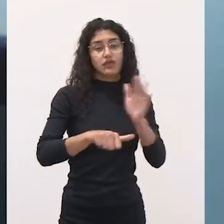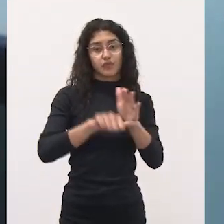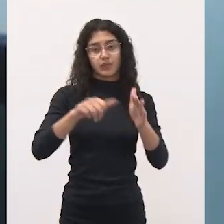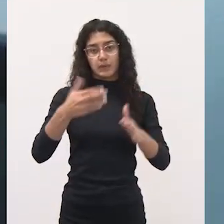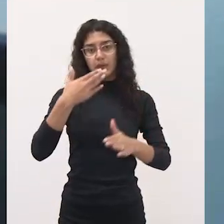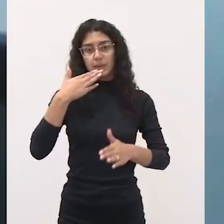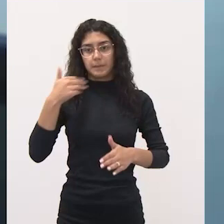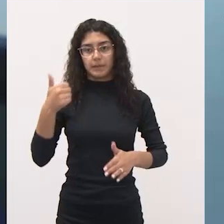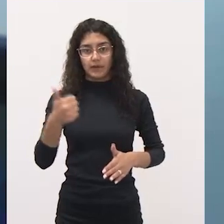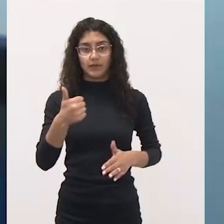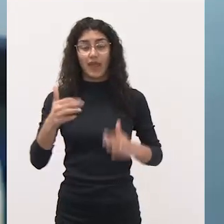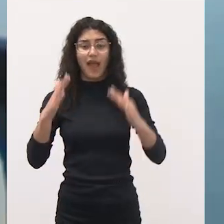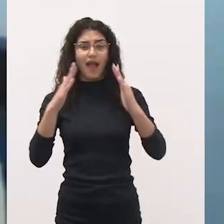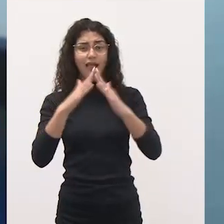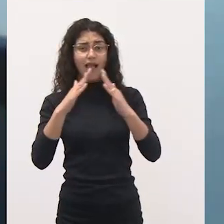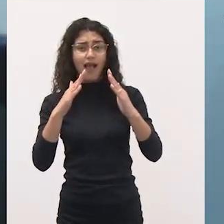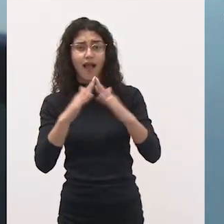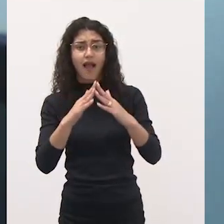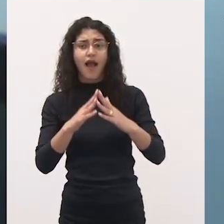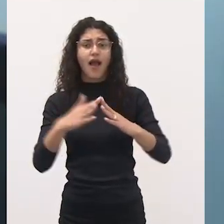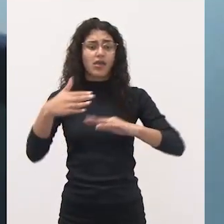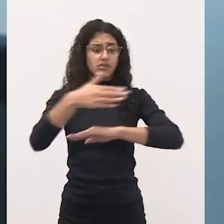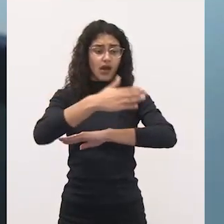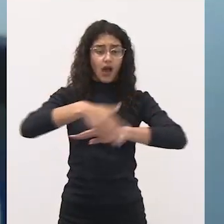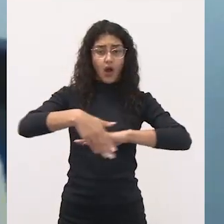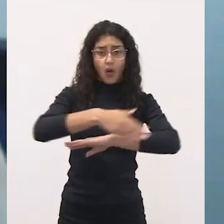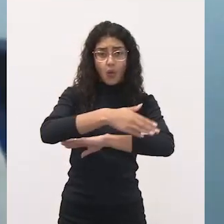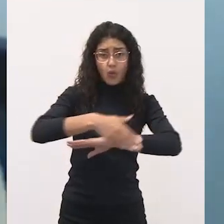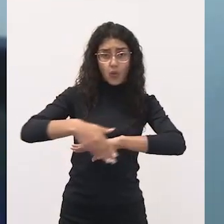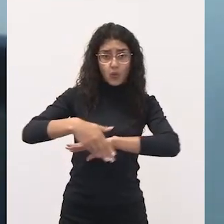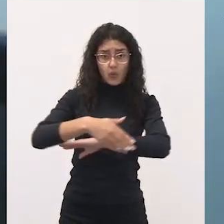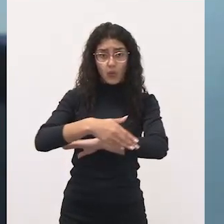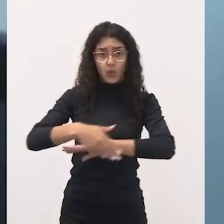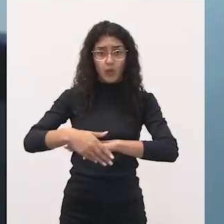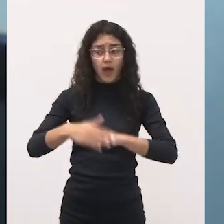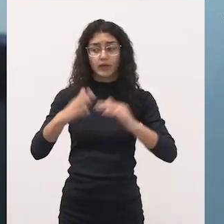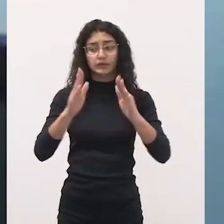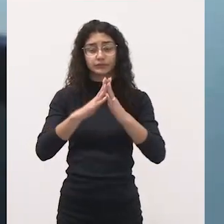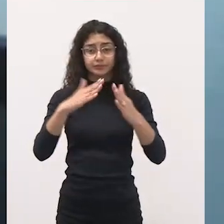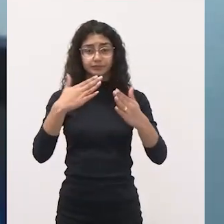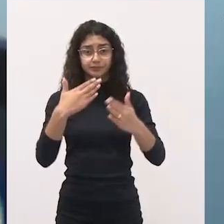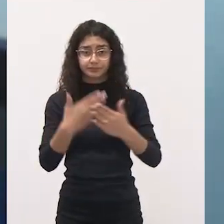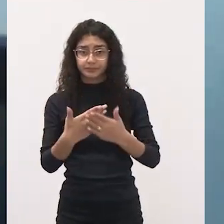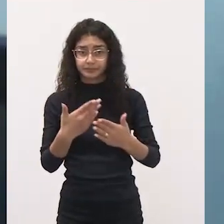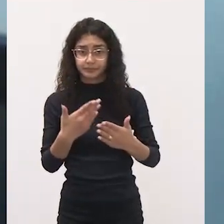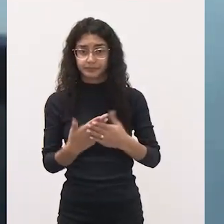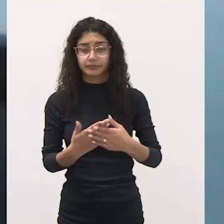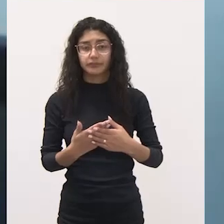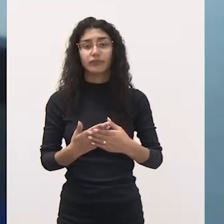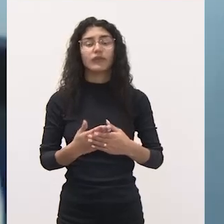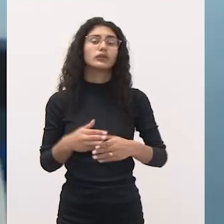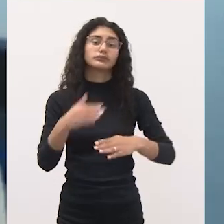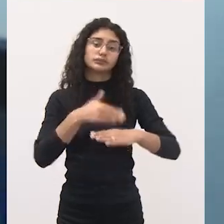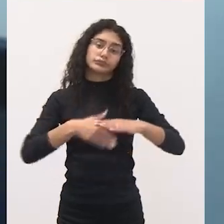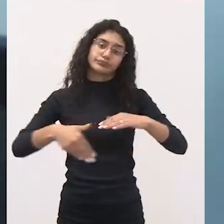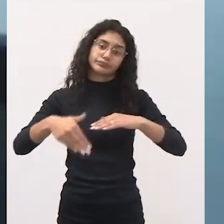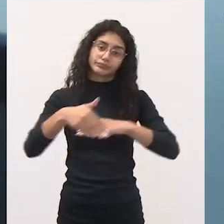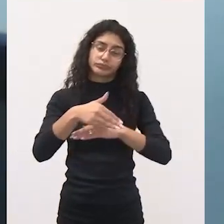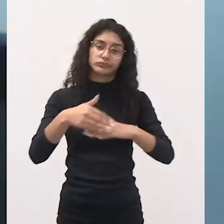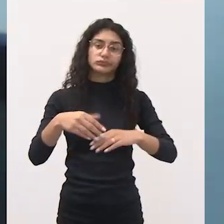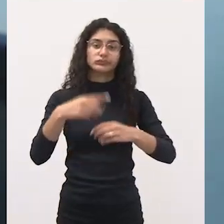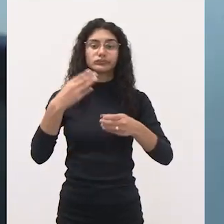melhorar essa casa, melhorar essa rua, melhorar essa escola, melhorar esse bairro, melhorar